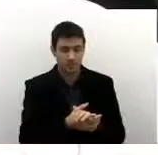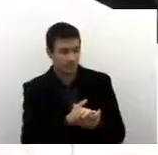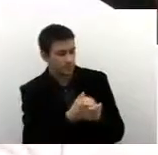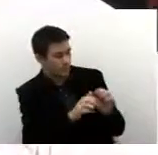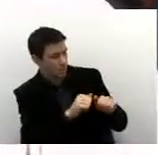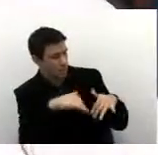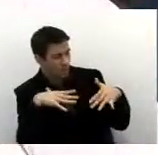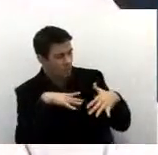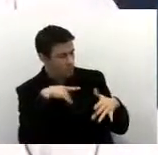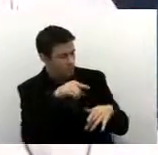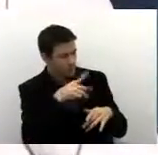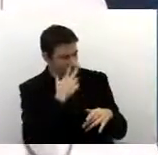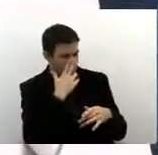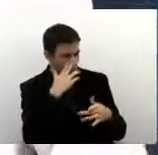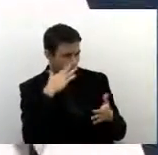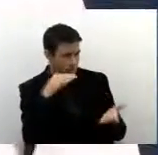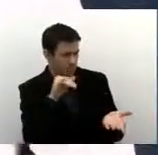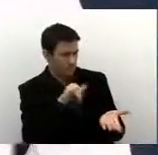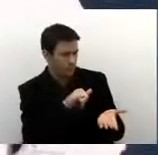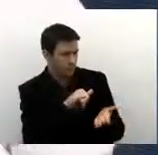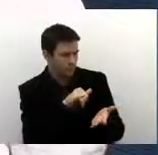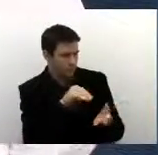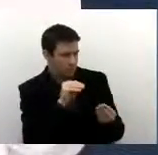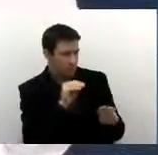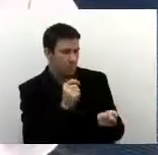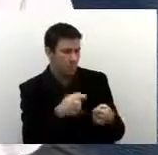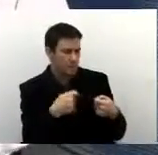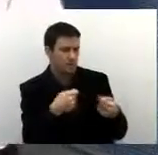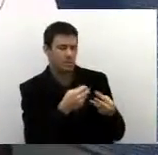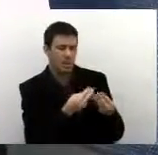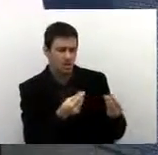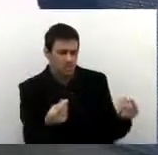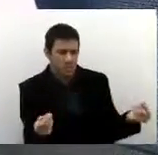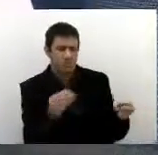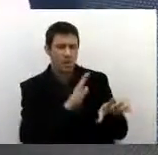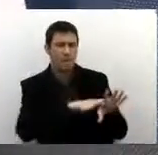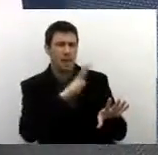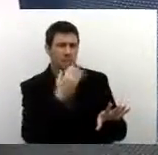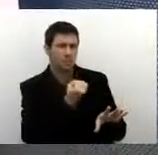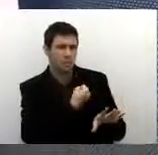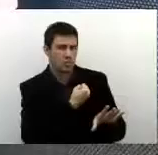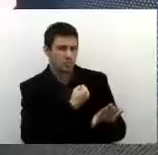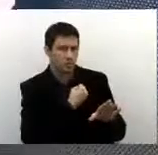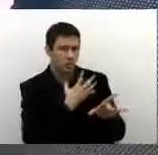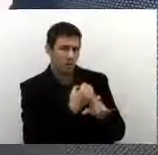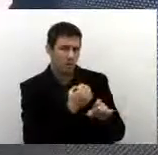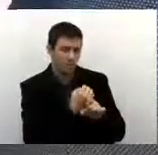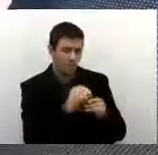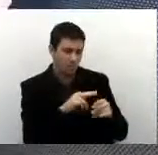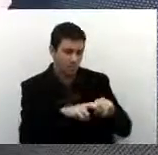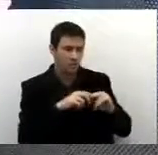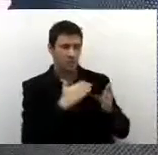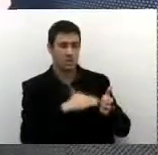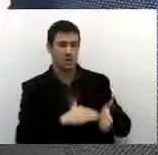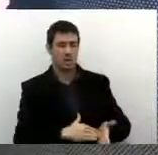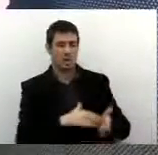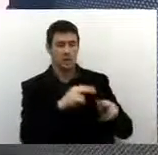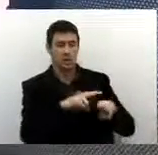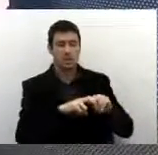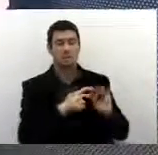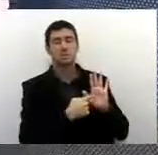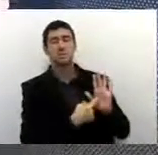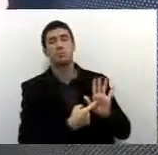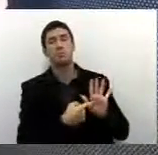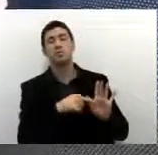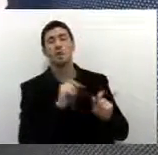audiências em si, o senhor acha que tem faltado esmiuçar um pouco mais os números do orçamento? Porque, claro, as secretarias de hoje são secretarias até certo ponto menores, têm menos investimentos,